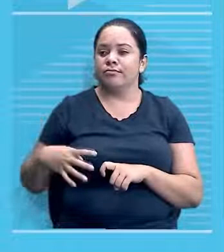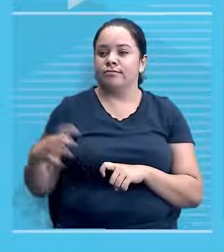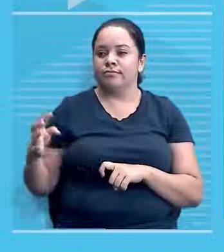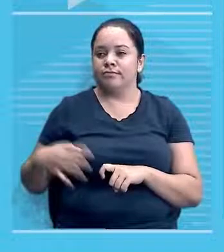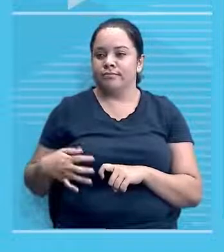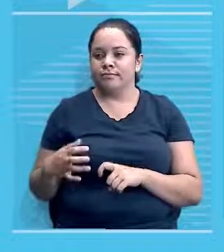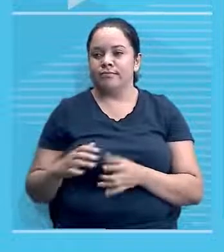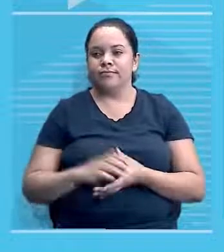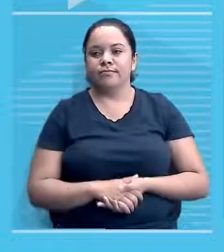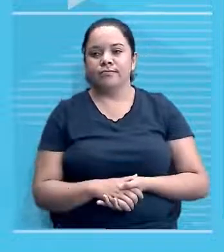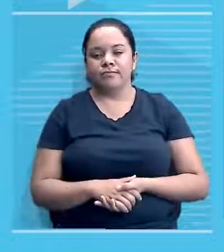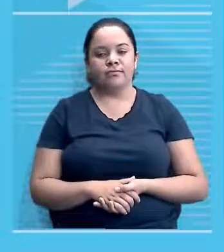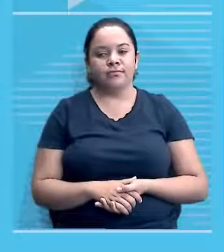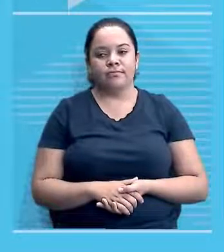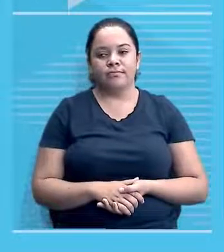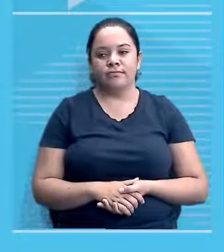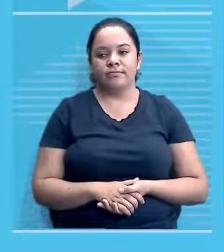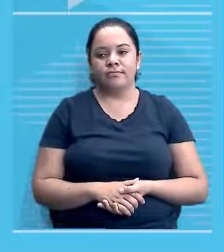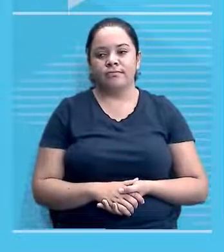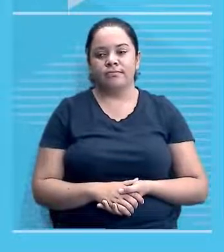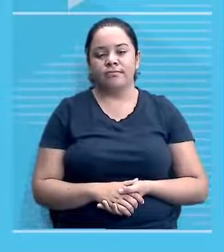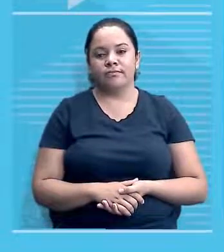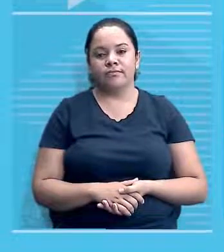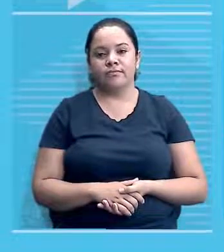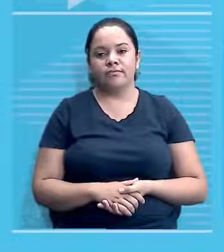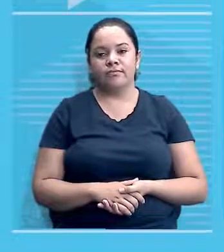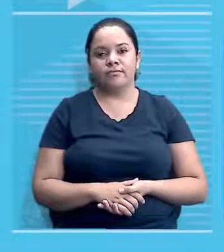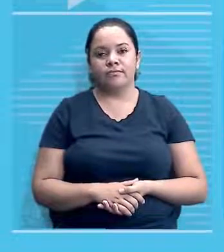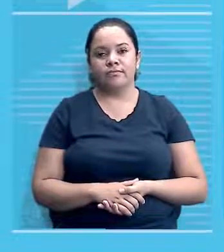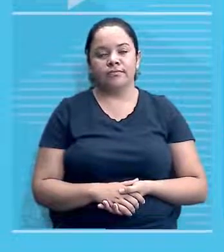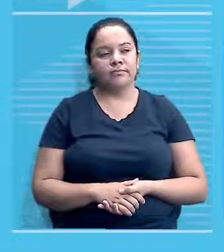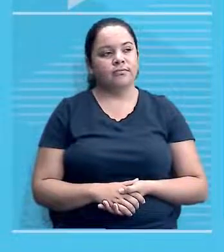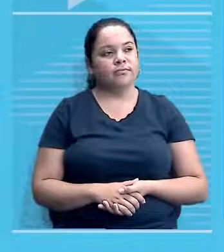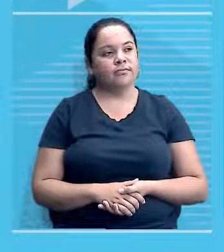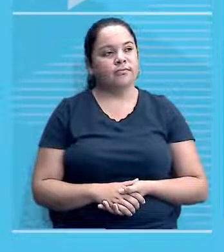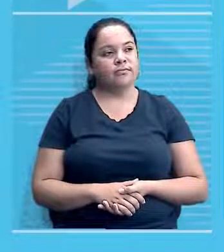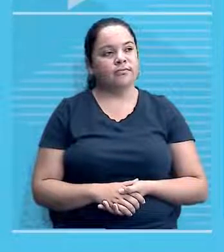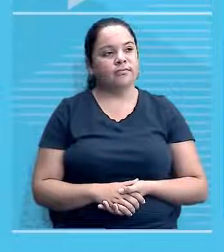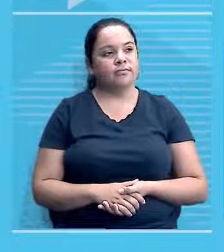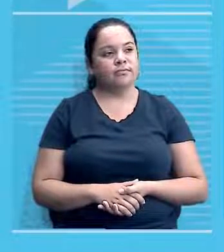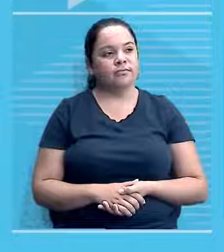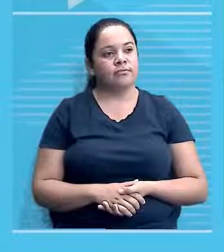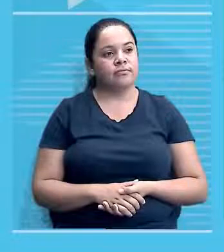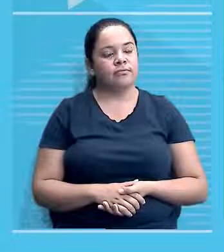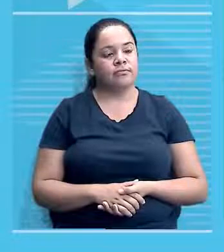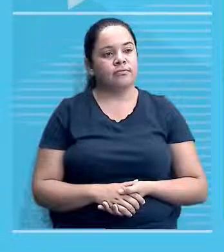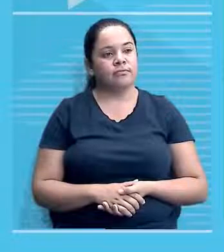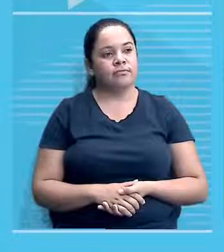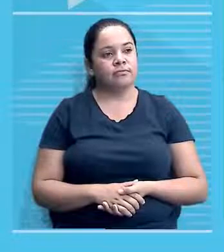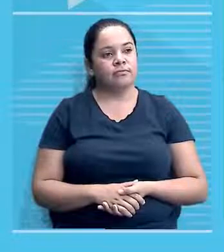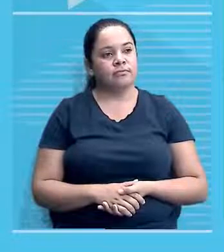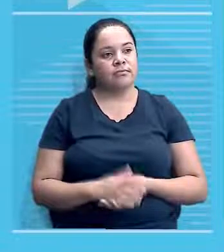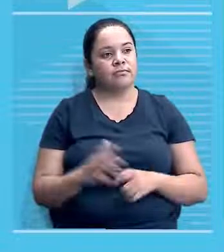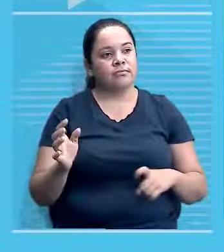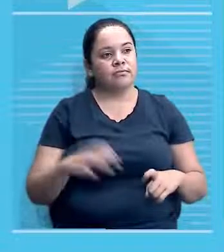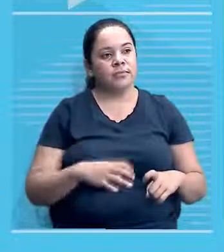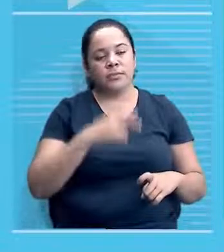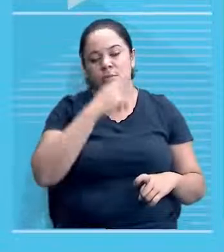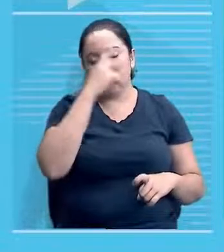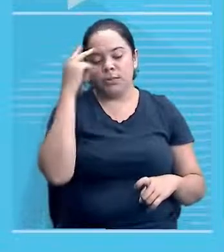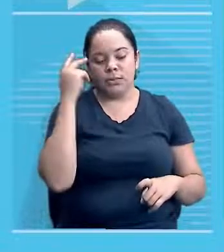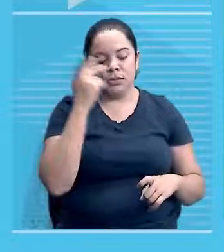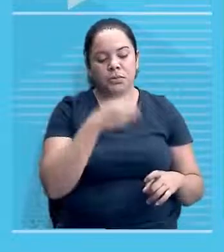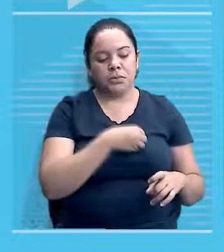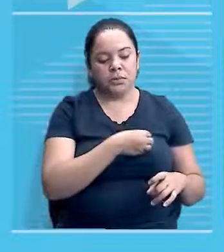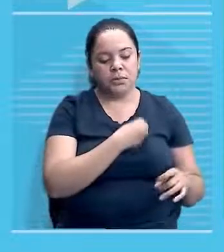dos tormentos da cidade a pessoa sonhando e vivendo o campo é tanto que